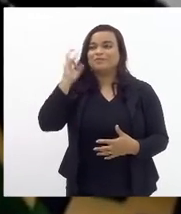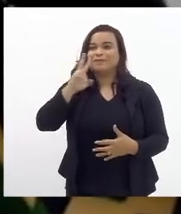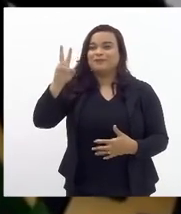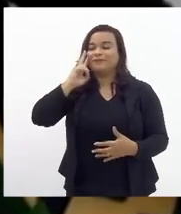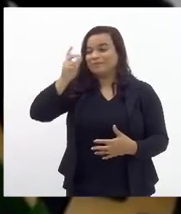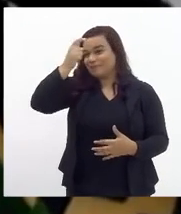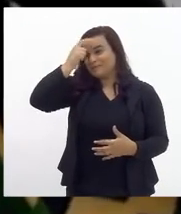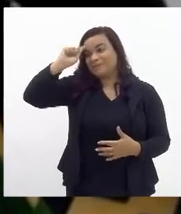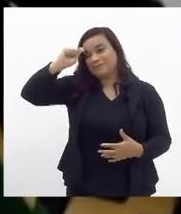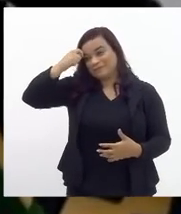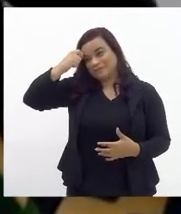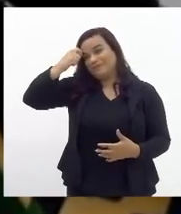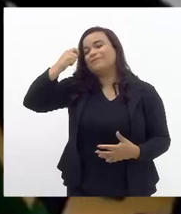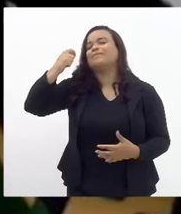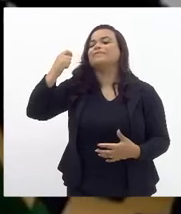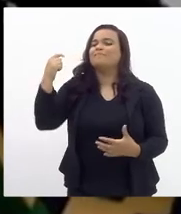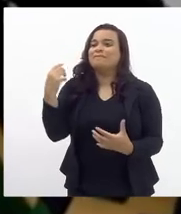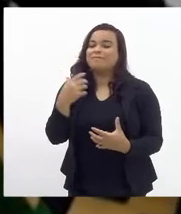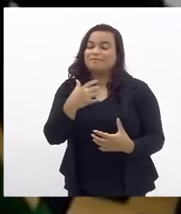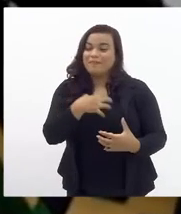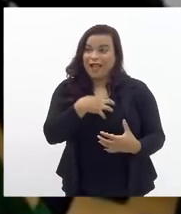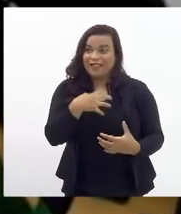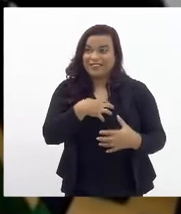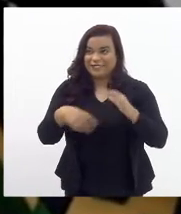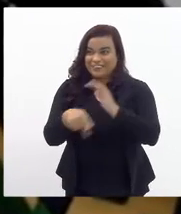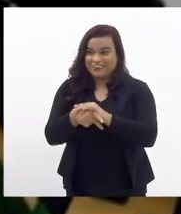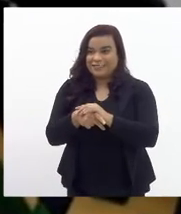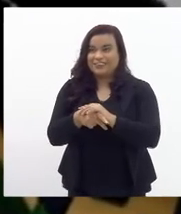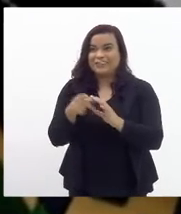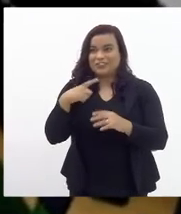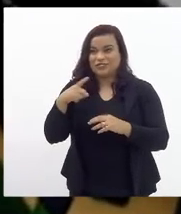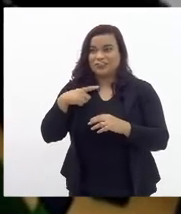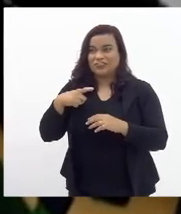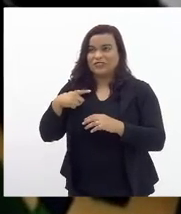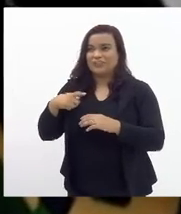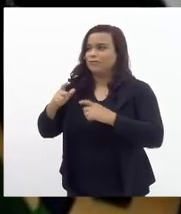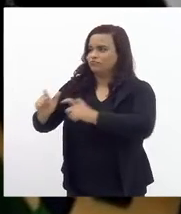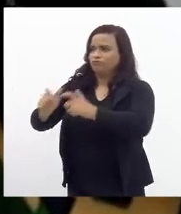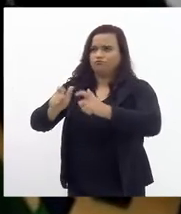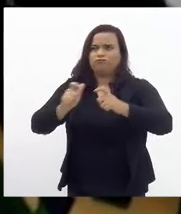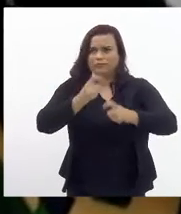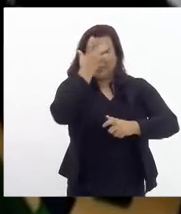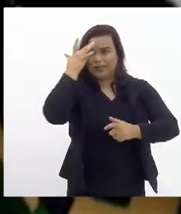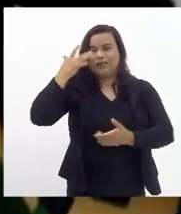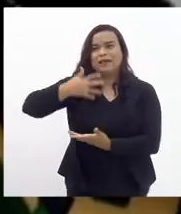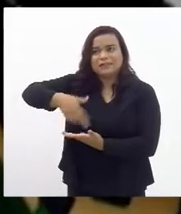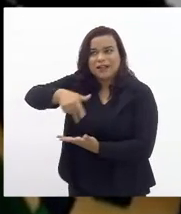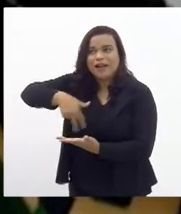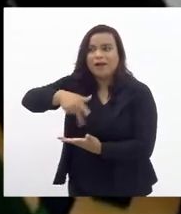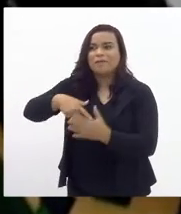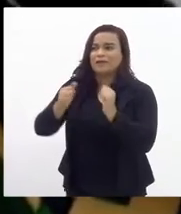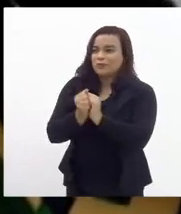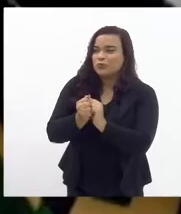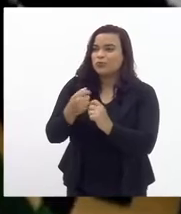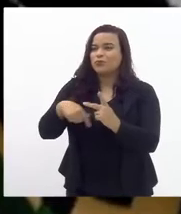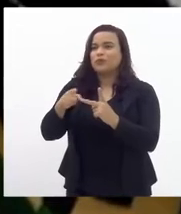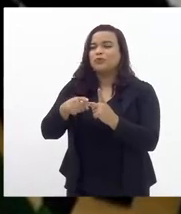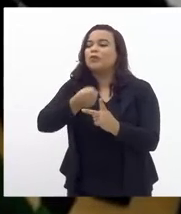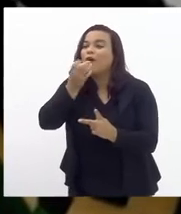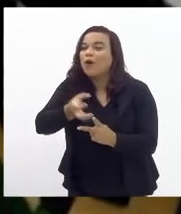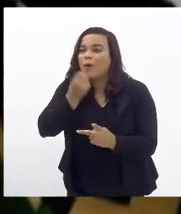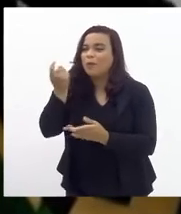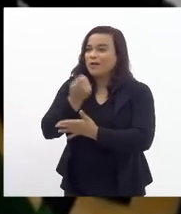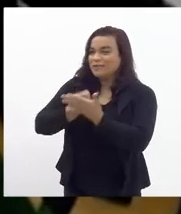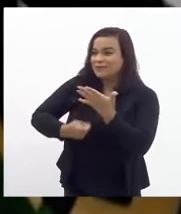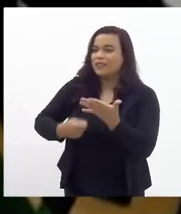pretas baianas que tinham ali os seus terreiros cheios de sambistas e compositores. É um livro